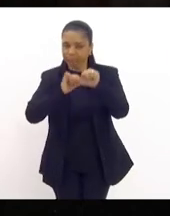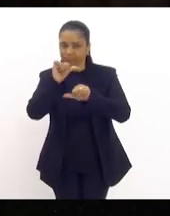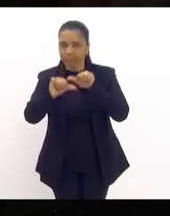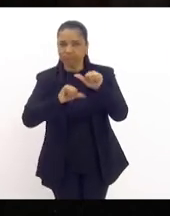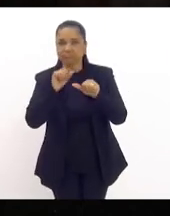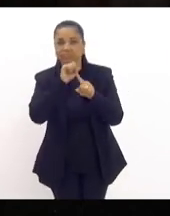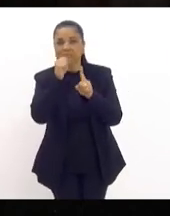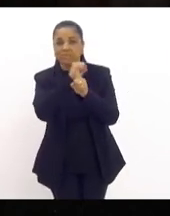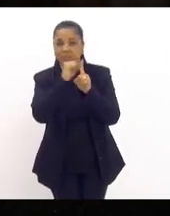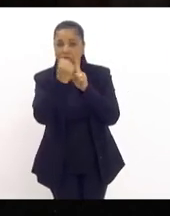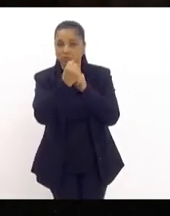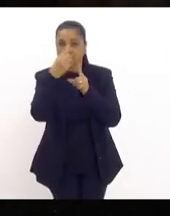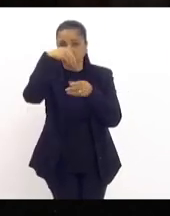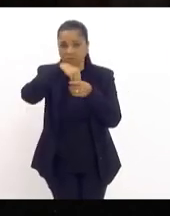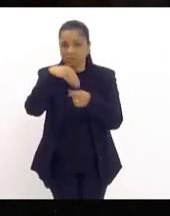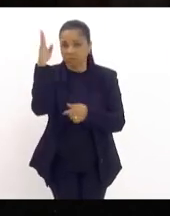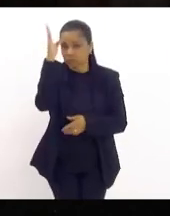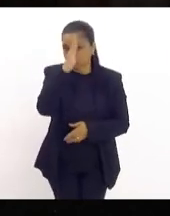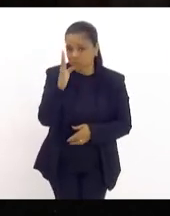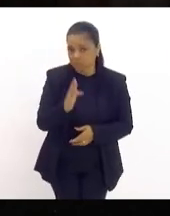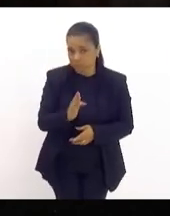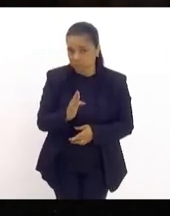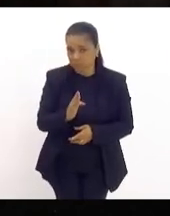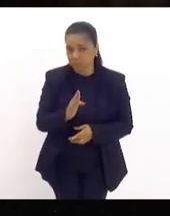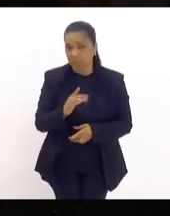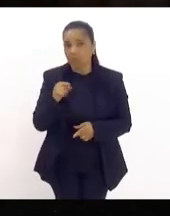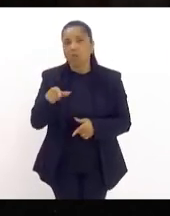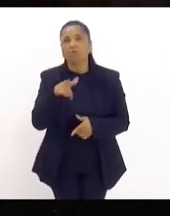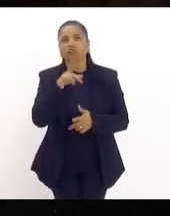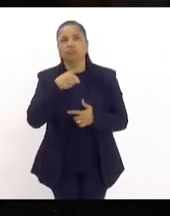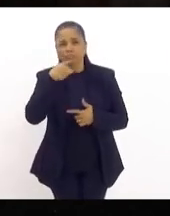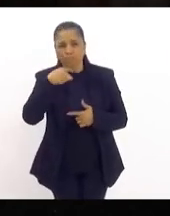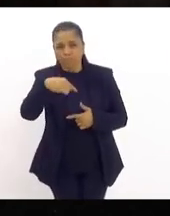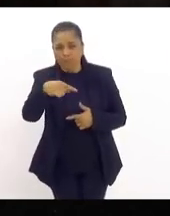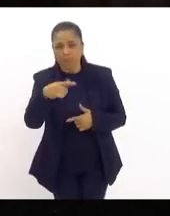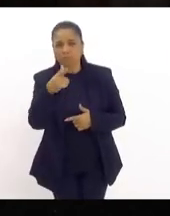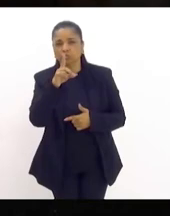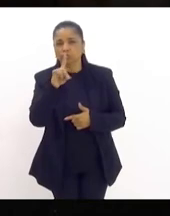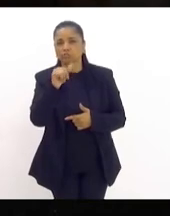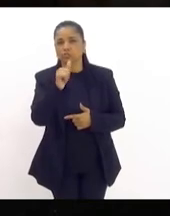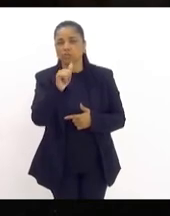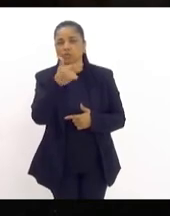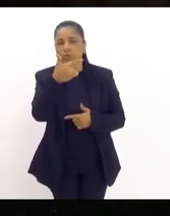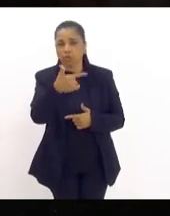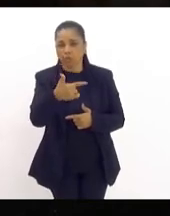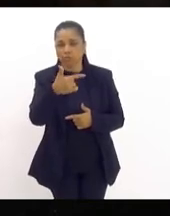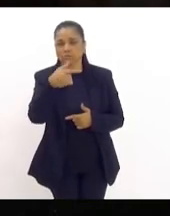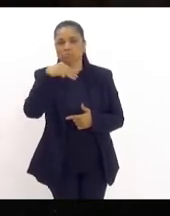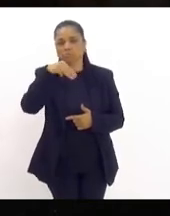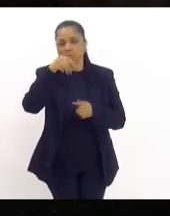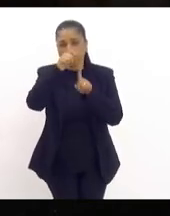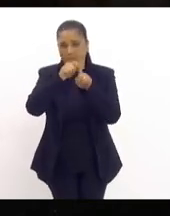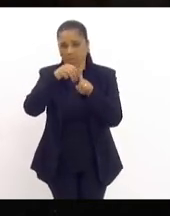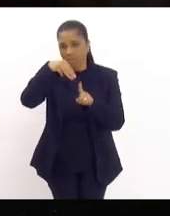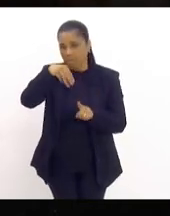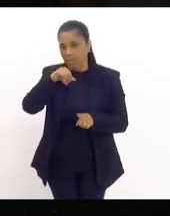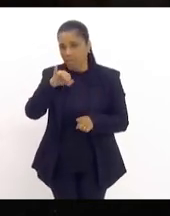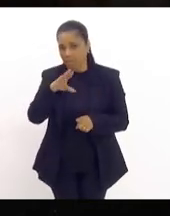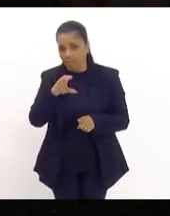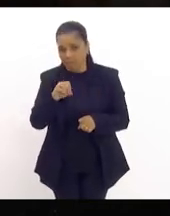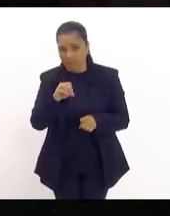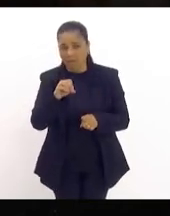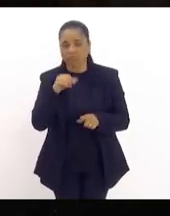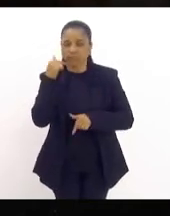brasileira. Não menos importante, no próximo dia 2 de maio, vai ser lançado, assinado de maneira definitiva pela